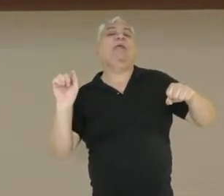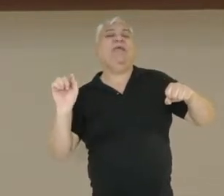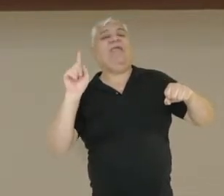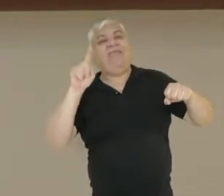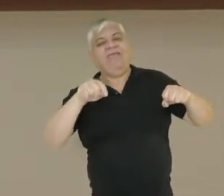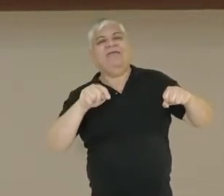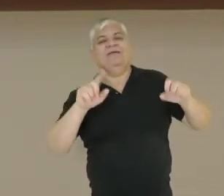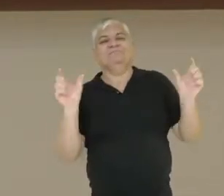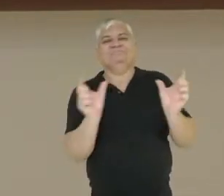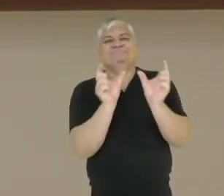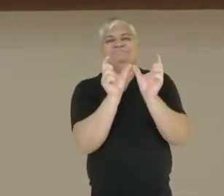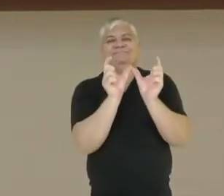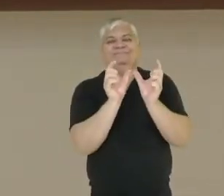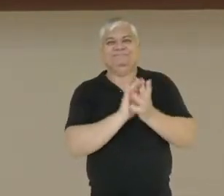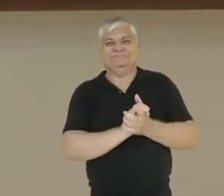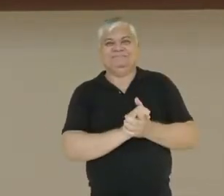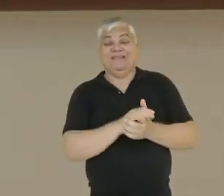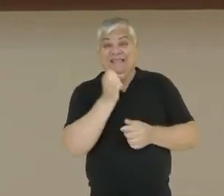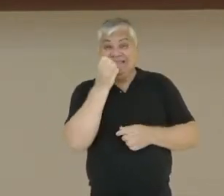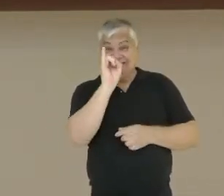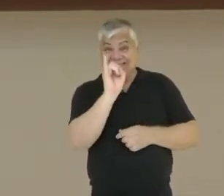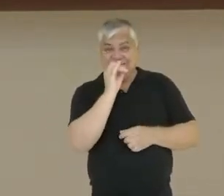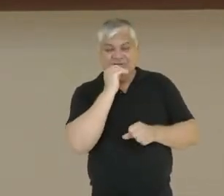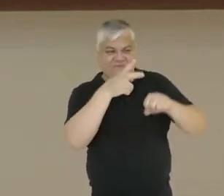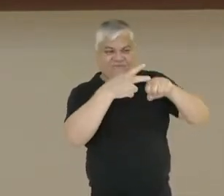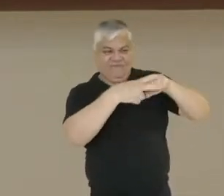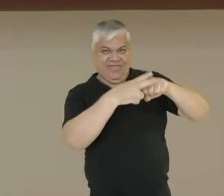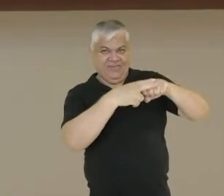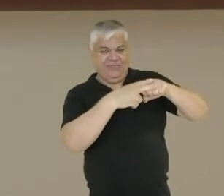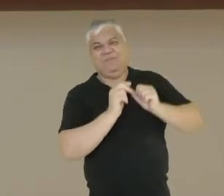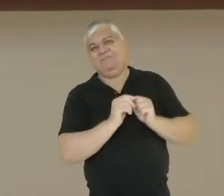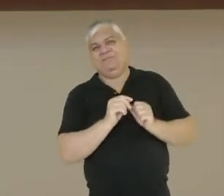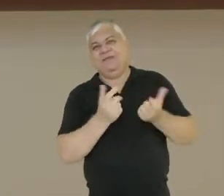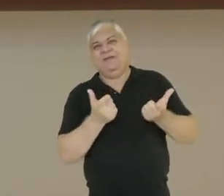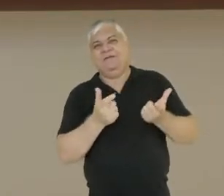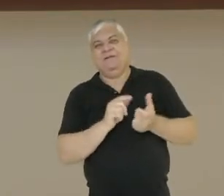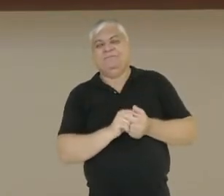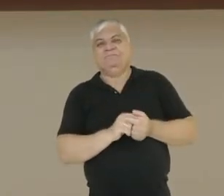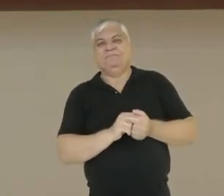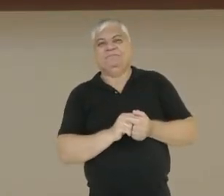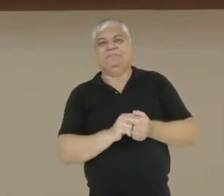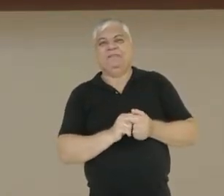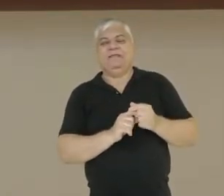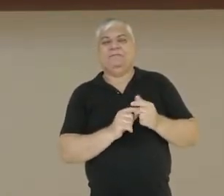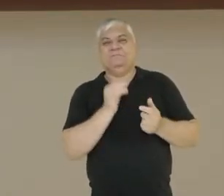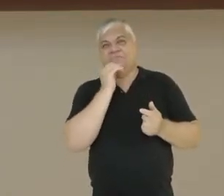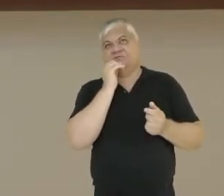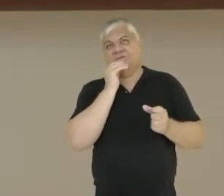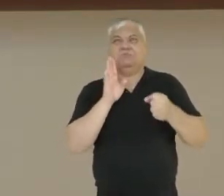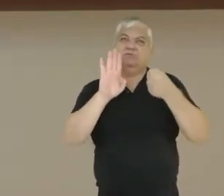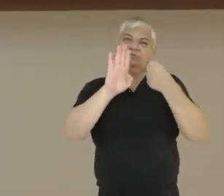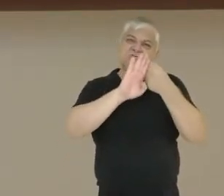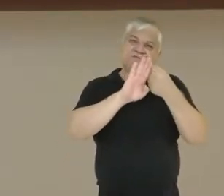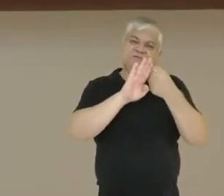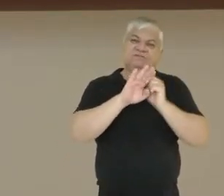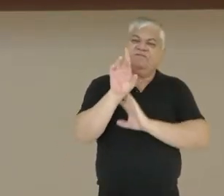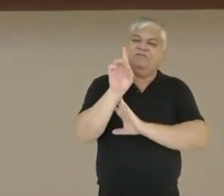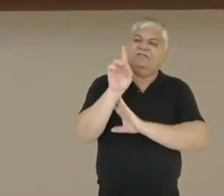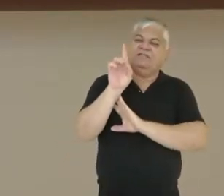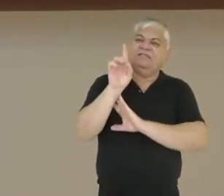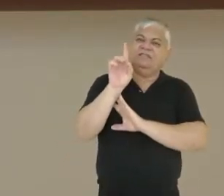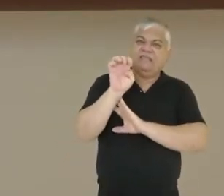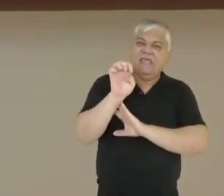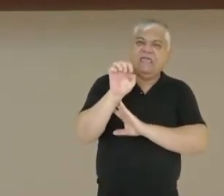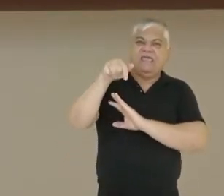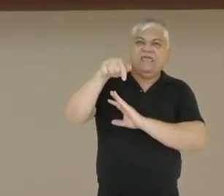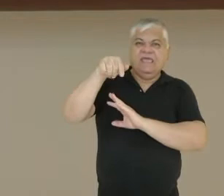preste atenção. Se a palavrinha que vem antes é um substantivo abstrato e tem um de que ali, é